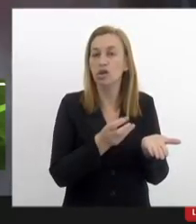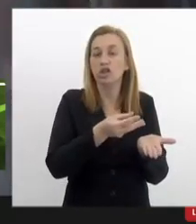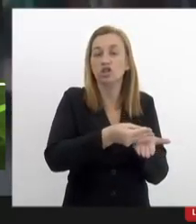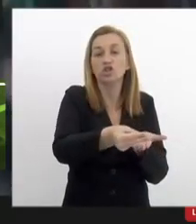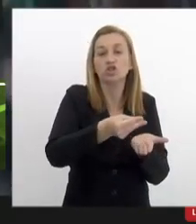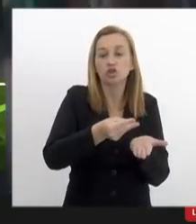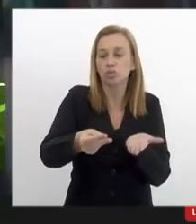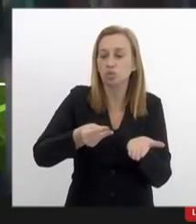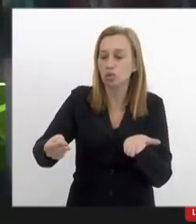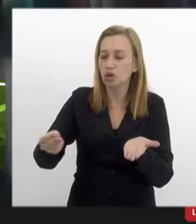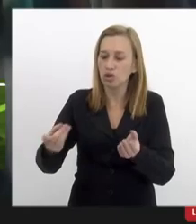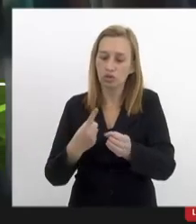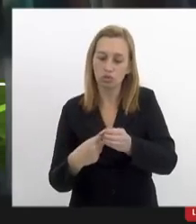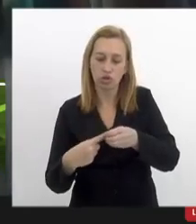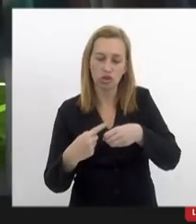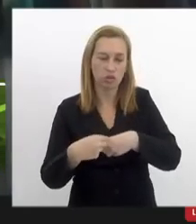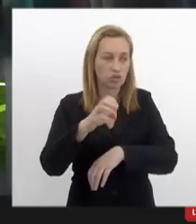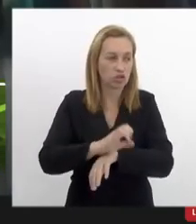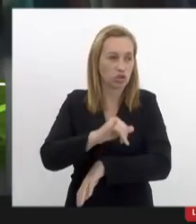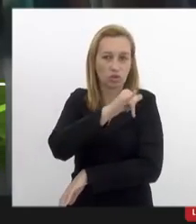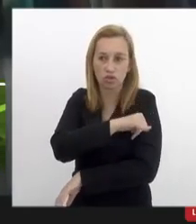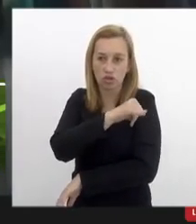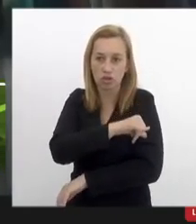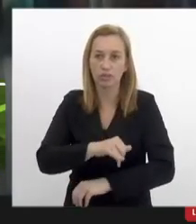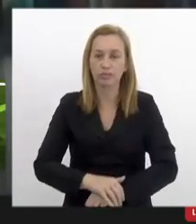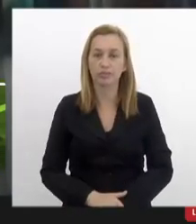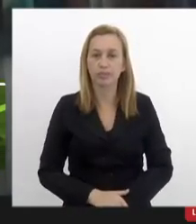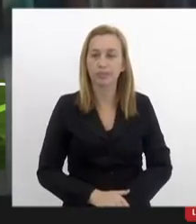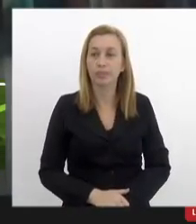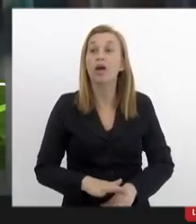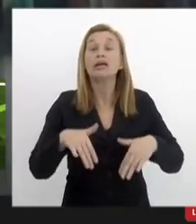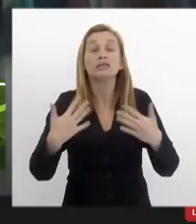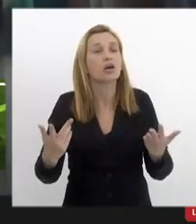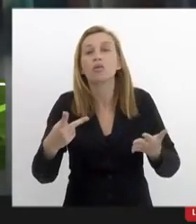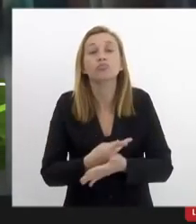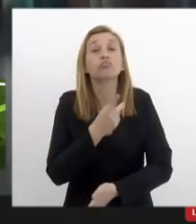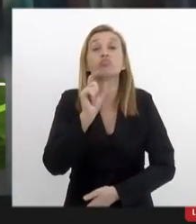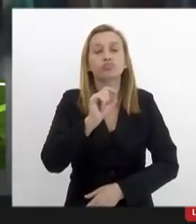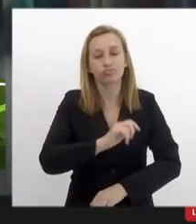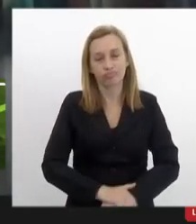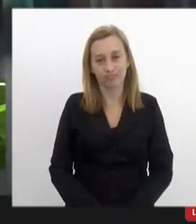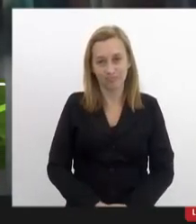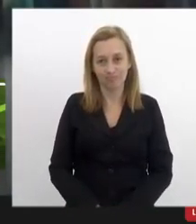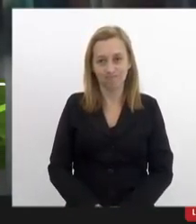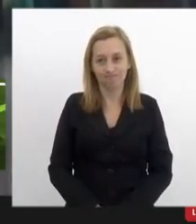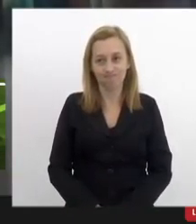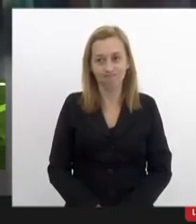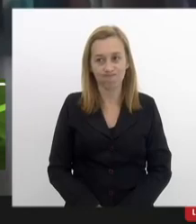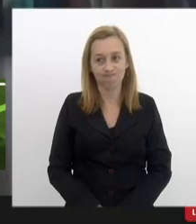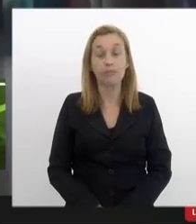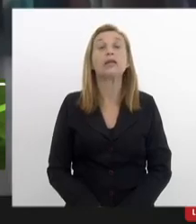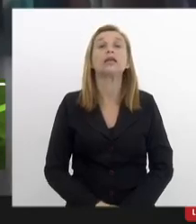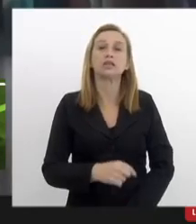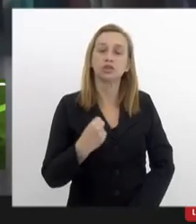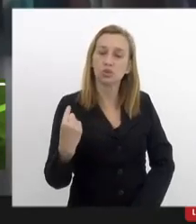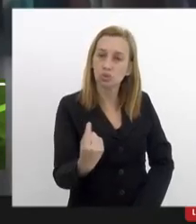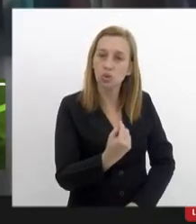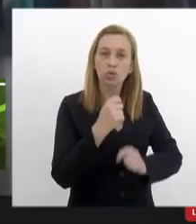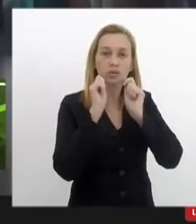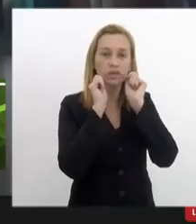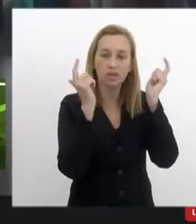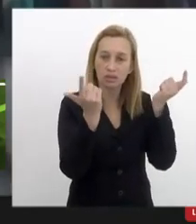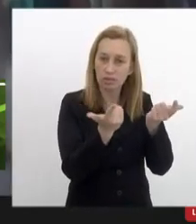distribuídos entre os municípios do Estado do Rio de Janeiro. Então, o que acontece? Então, nós estamos na Assembleia